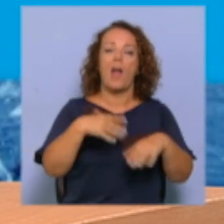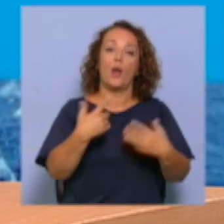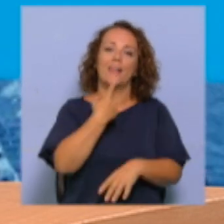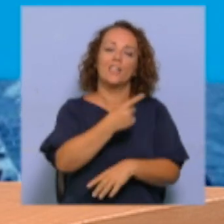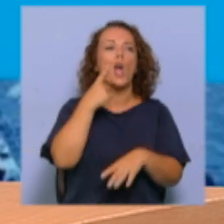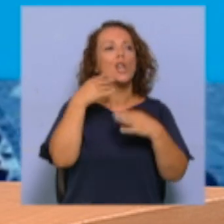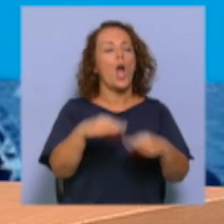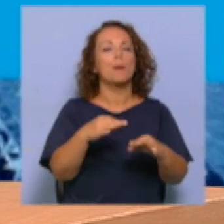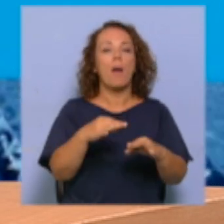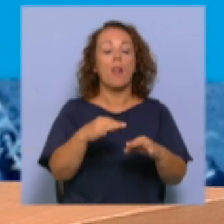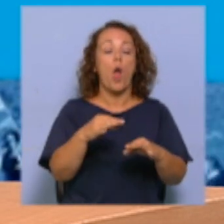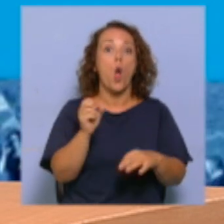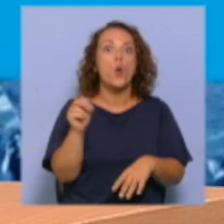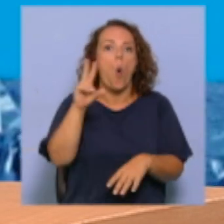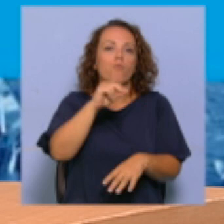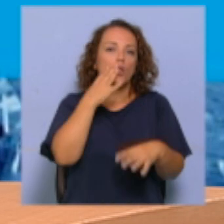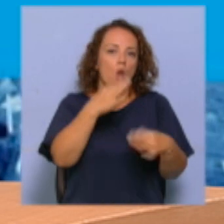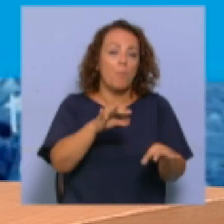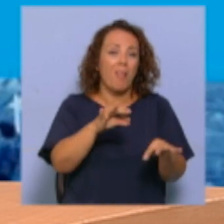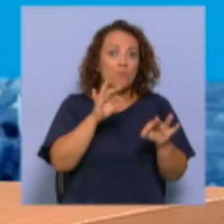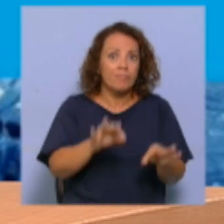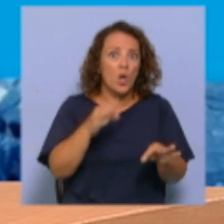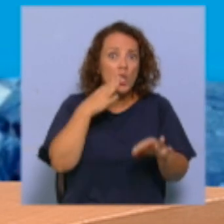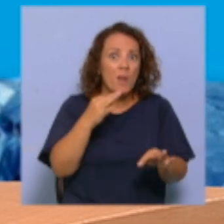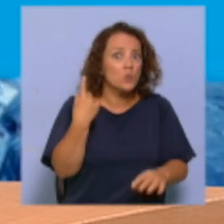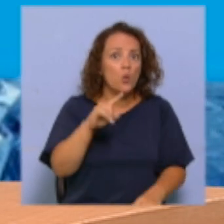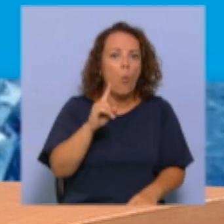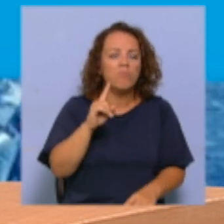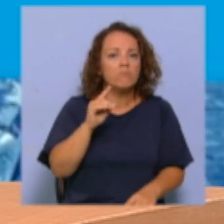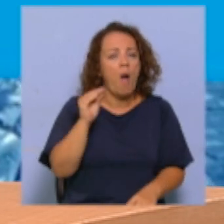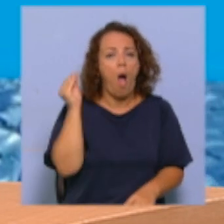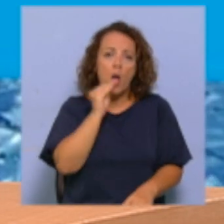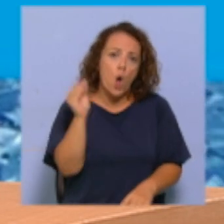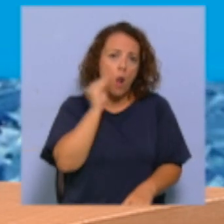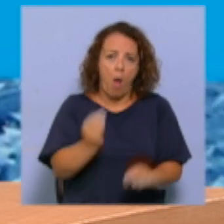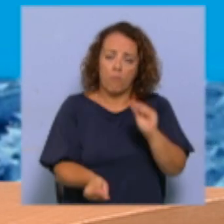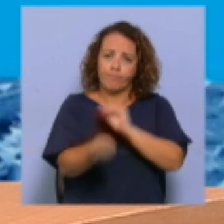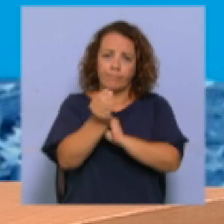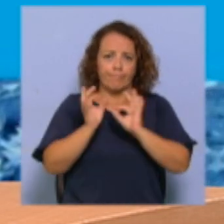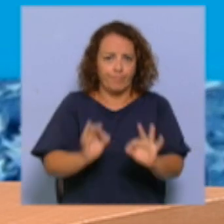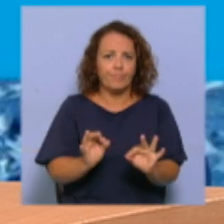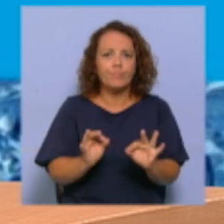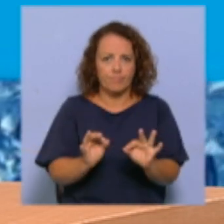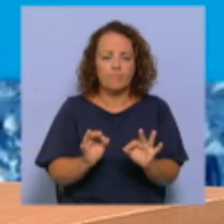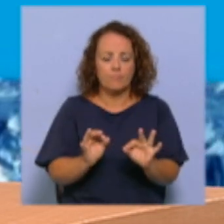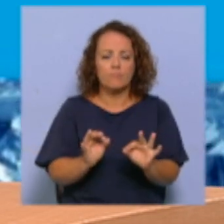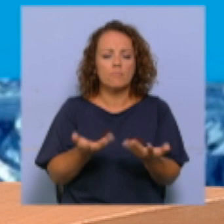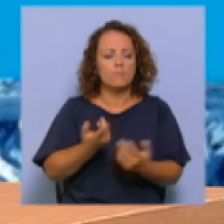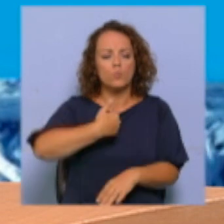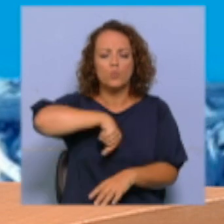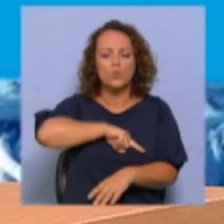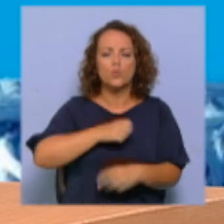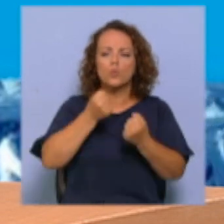normal, mas num novo anormal, porque é de facto uma situação absolutamente anormal não conseguirmos